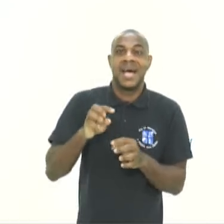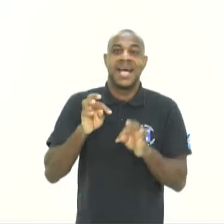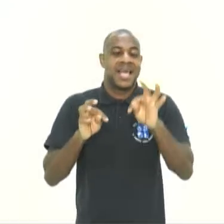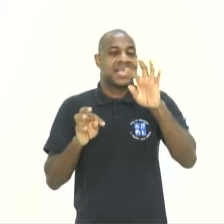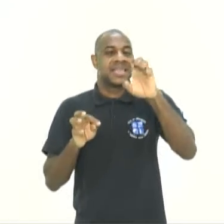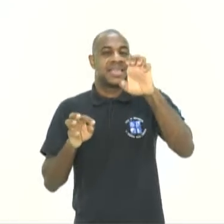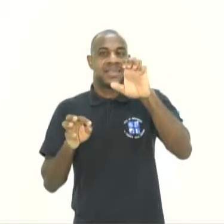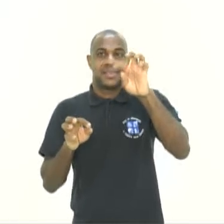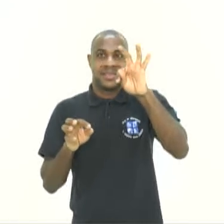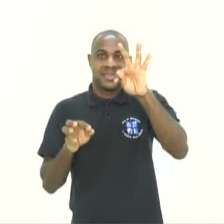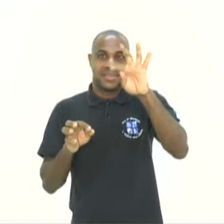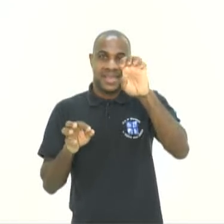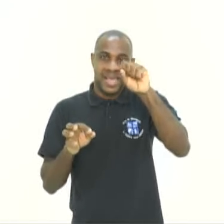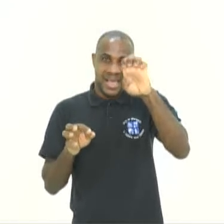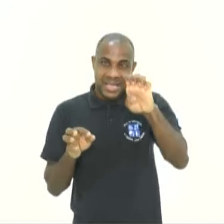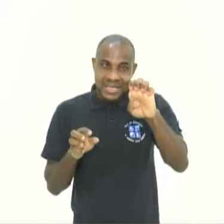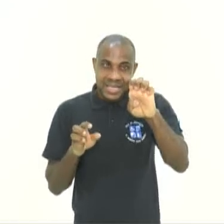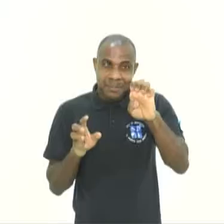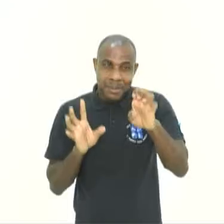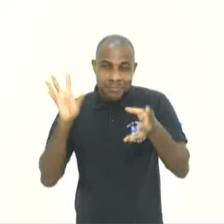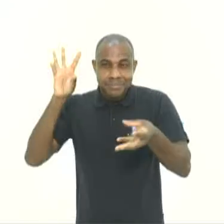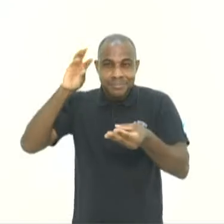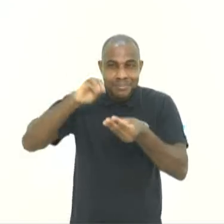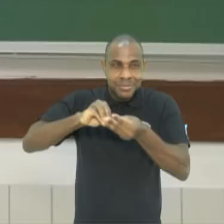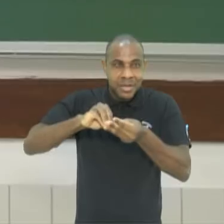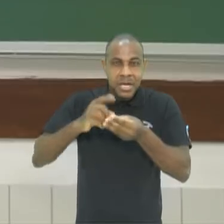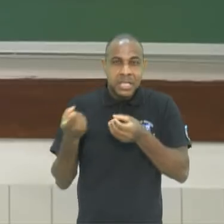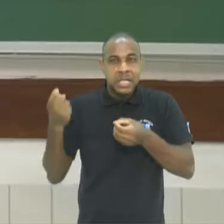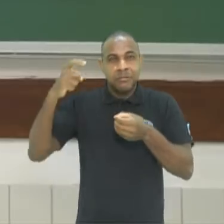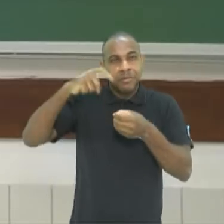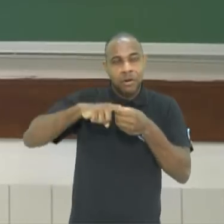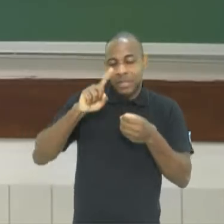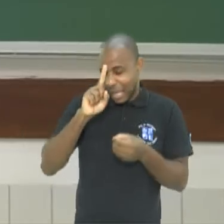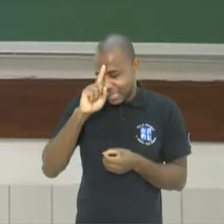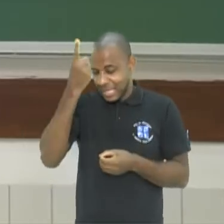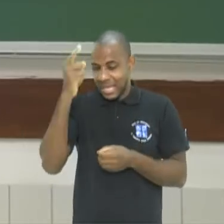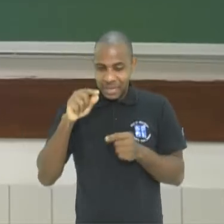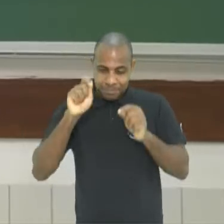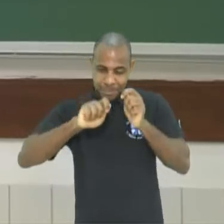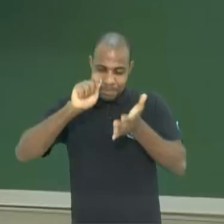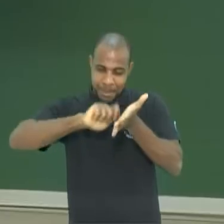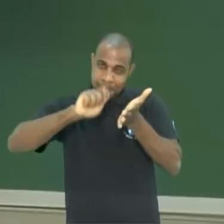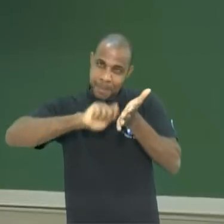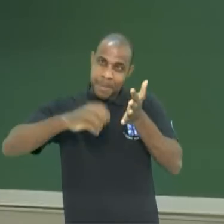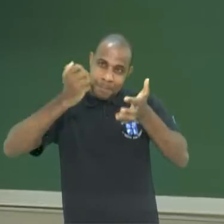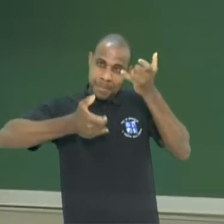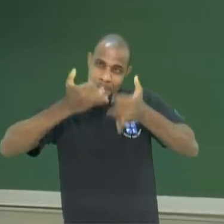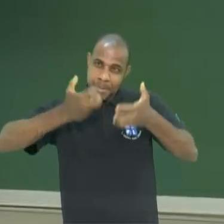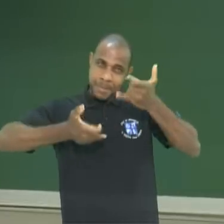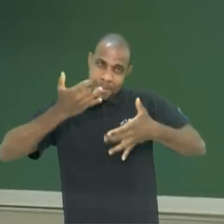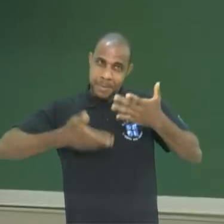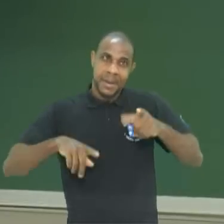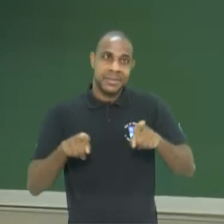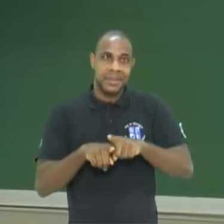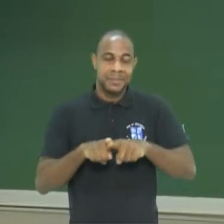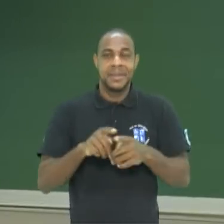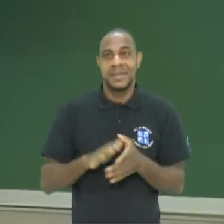você fazer ali a sua conclusão, você retoma a sua ideia, e pode ser também a síntese